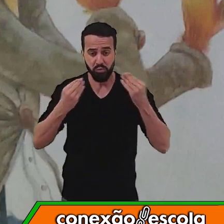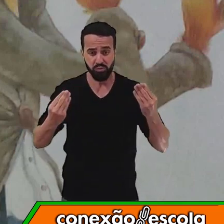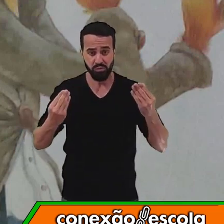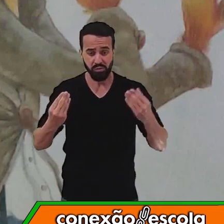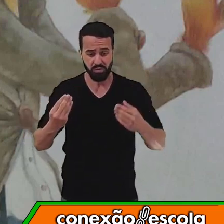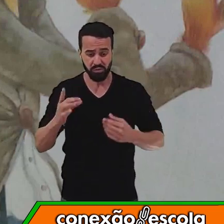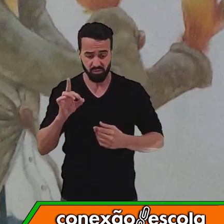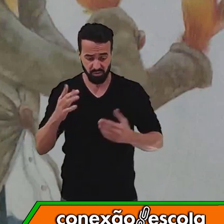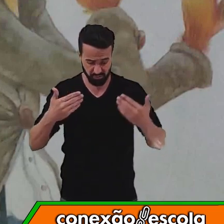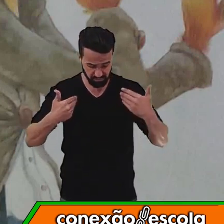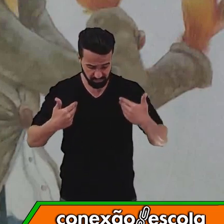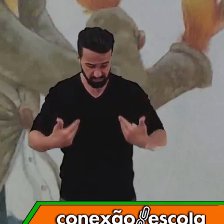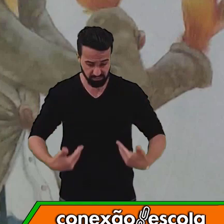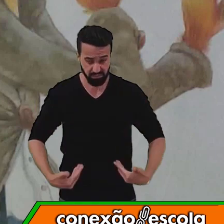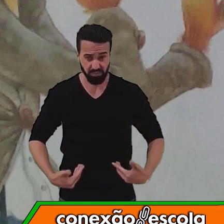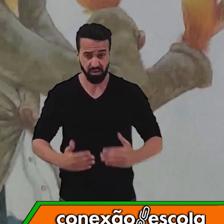um